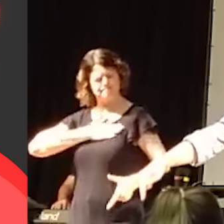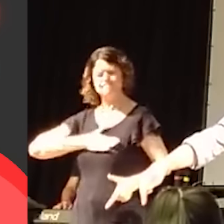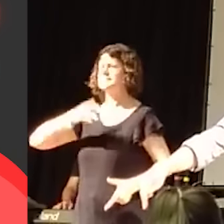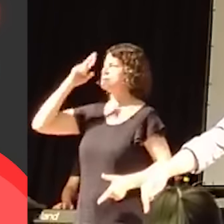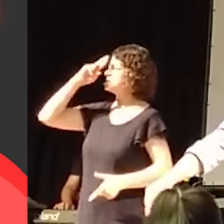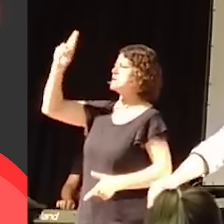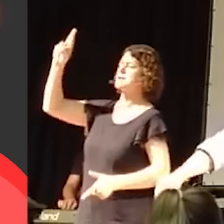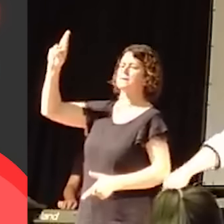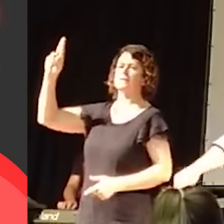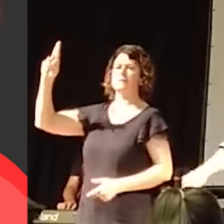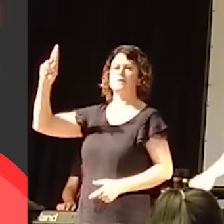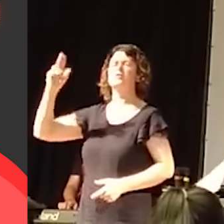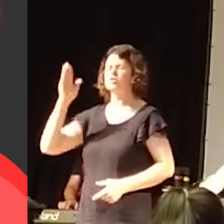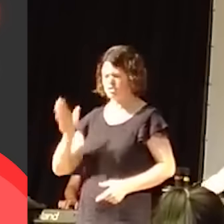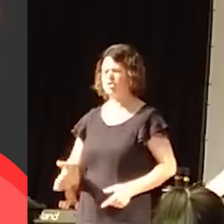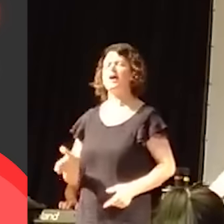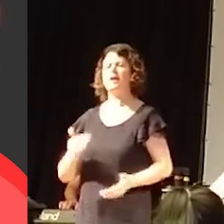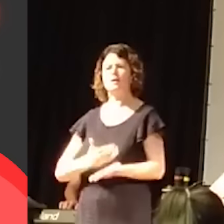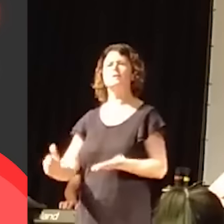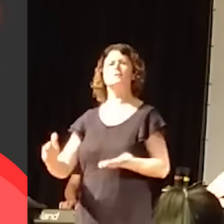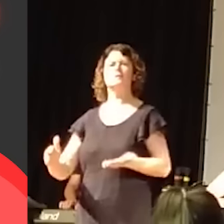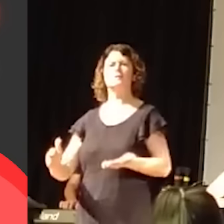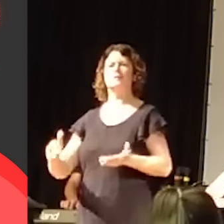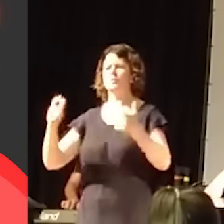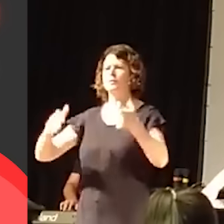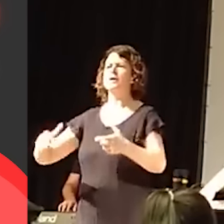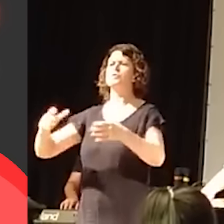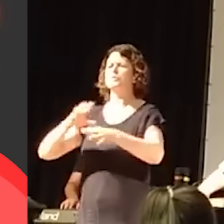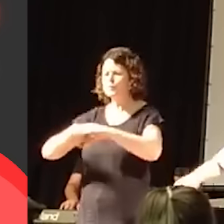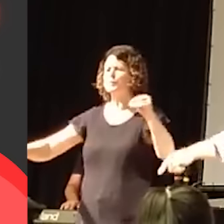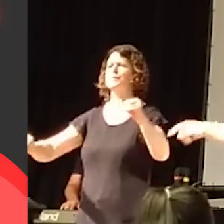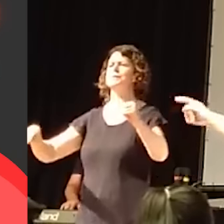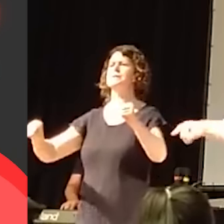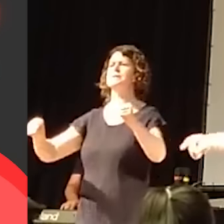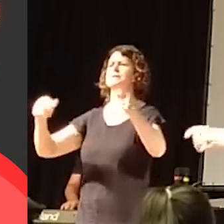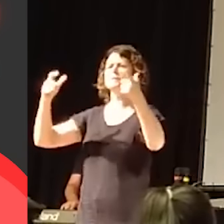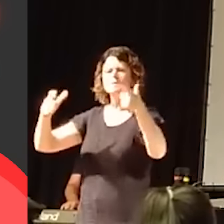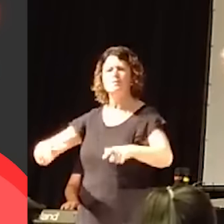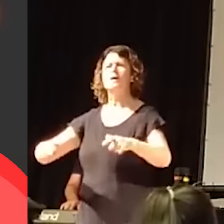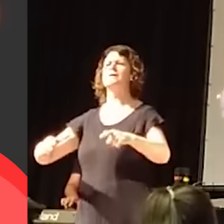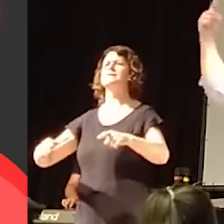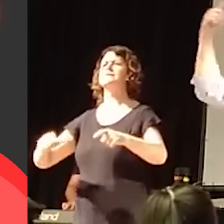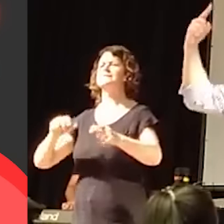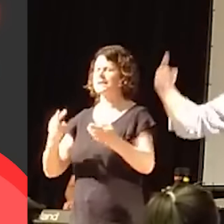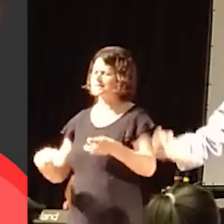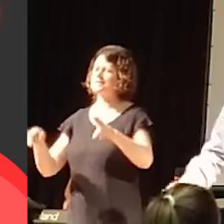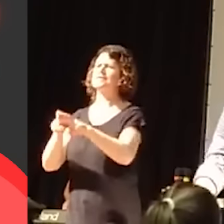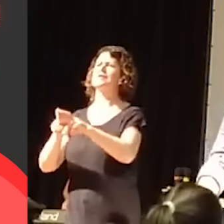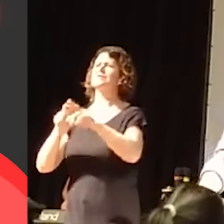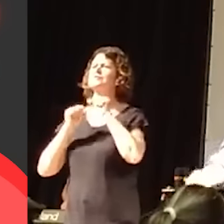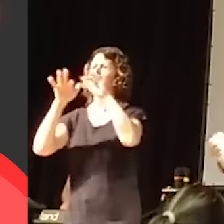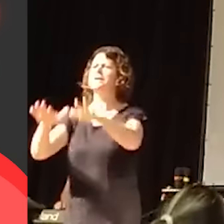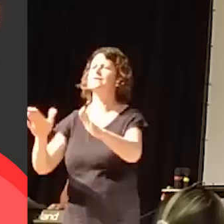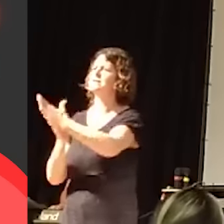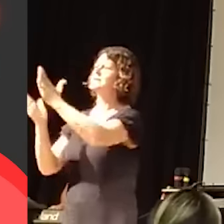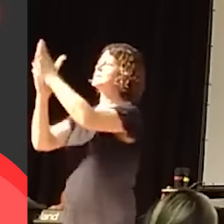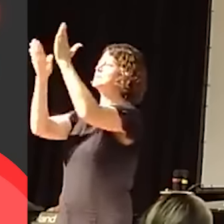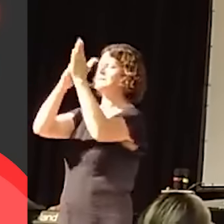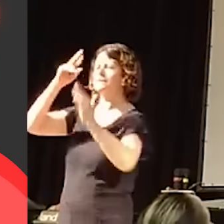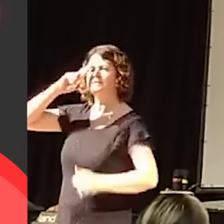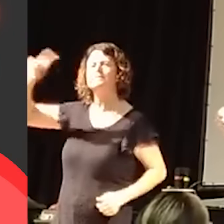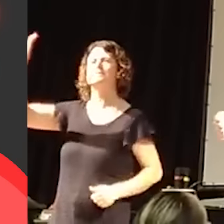Amém como lugar de cura e restauração como lugar de bênção e de louvores ao senhor amém como